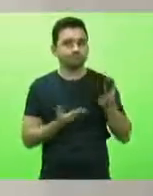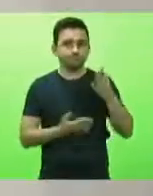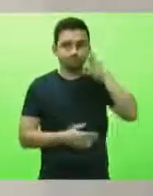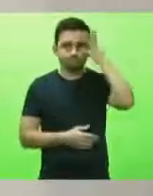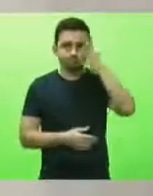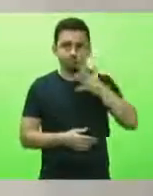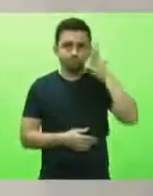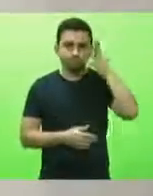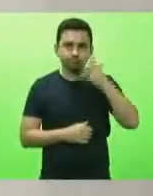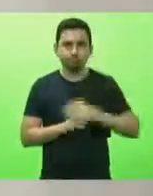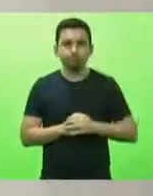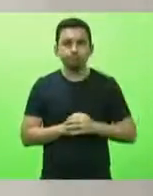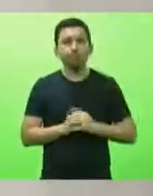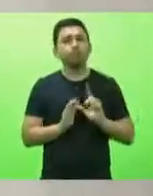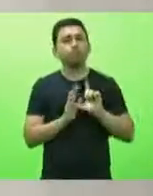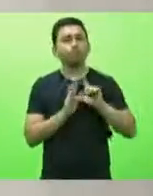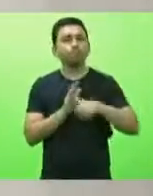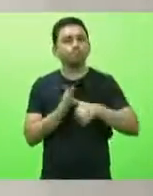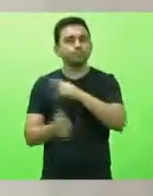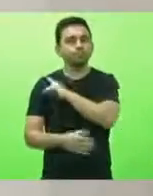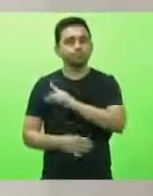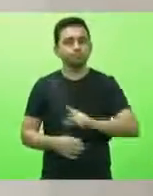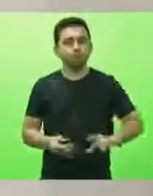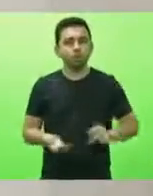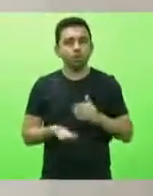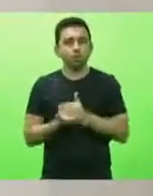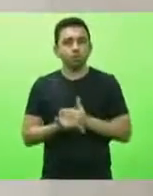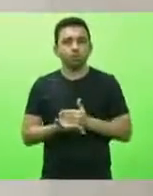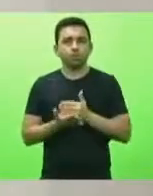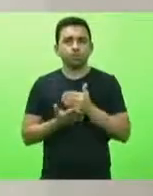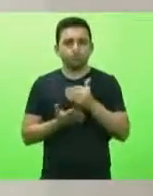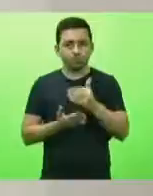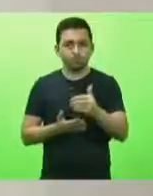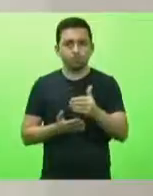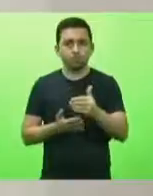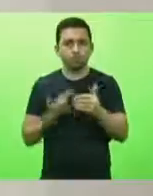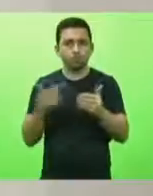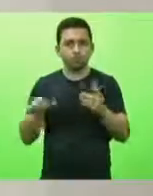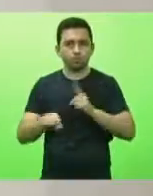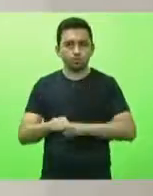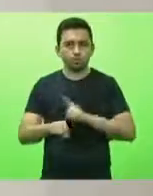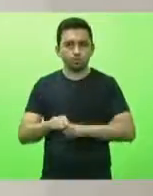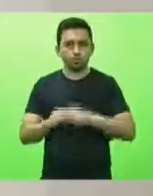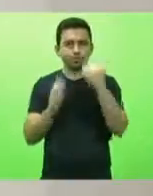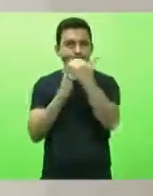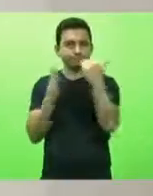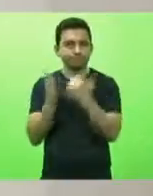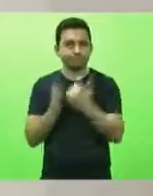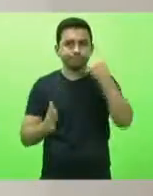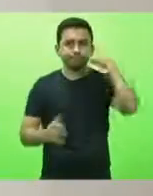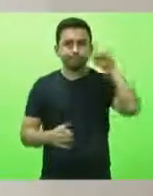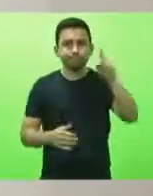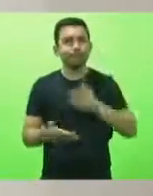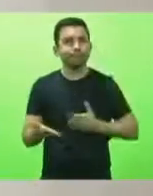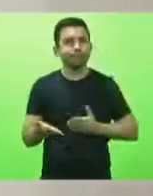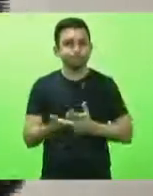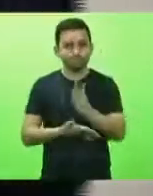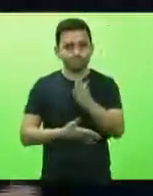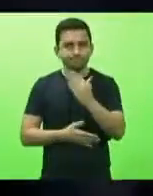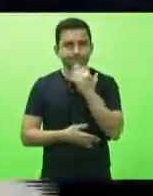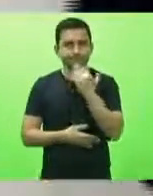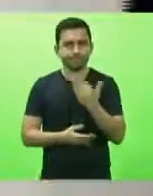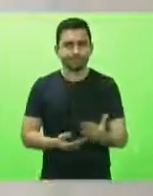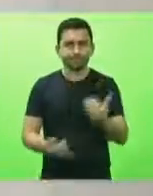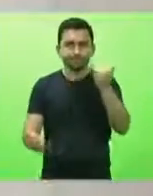palavra. Prosseguindo, o senhor presidente adentrou no próximo horário. Ordem do dia. Foram aprovados os pedidos